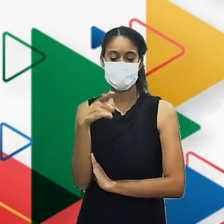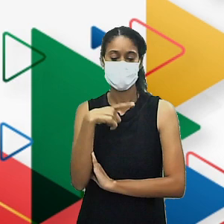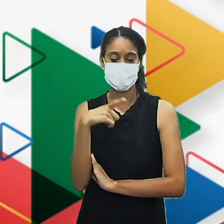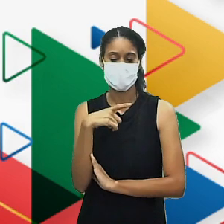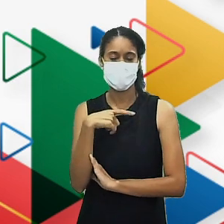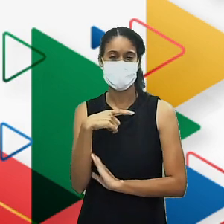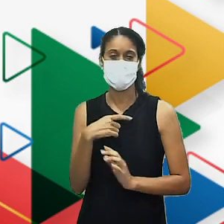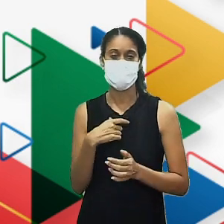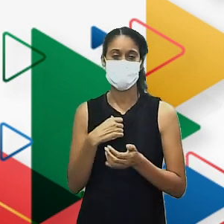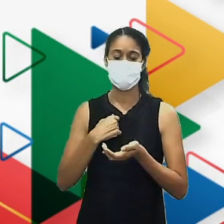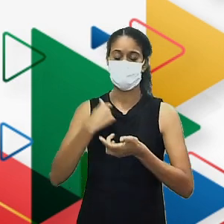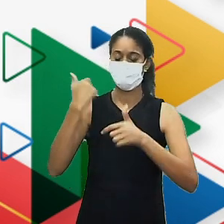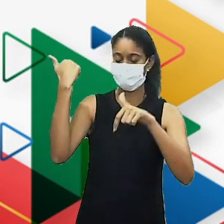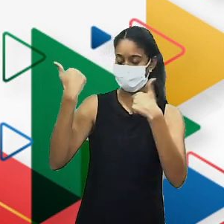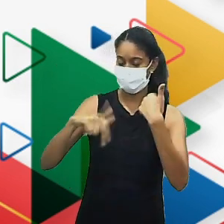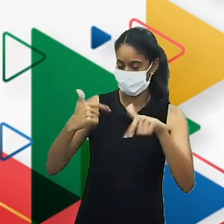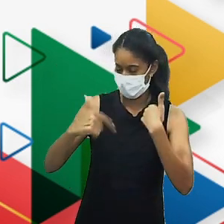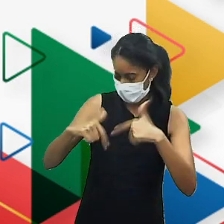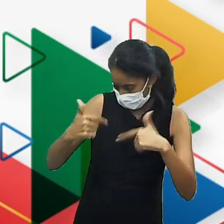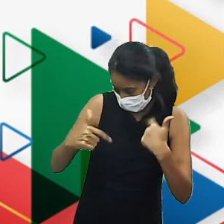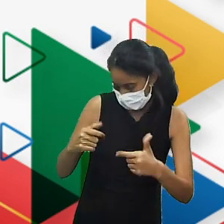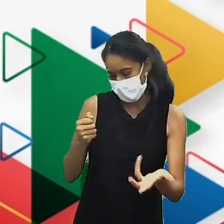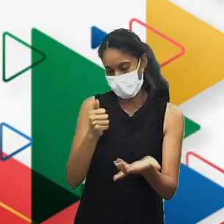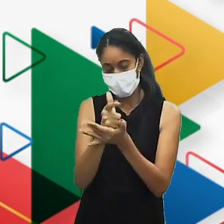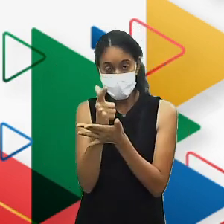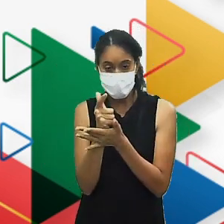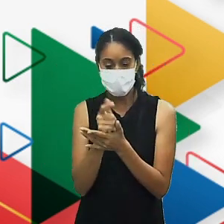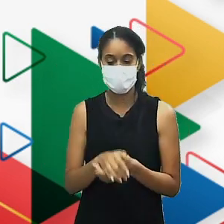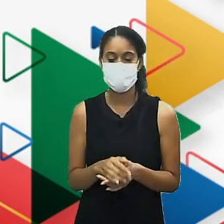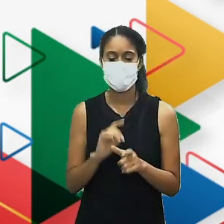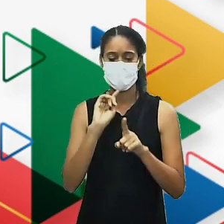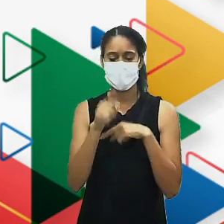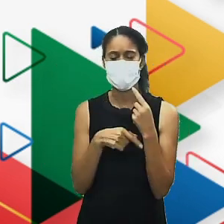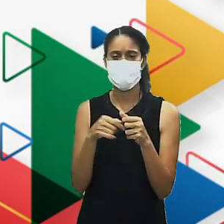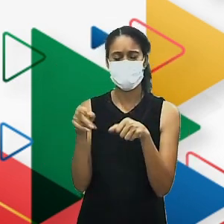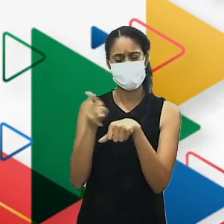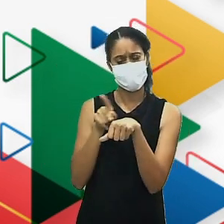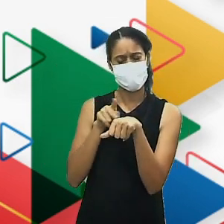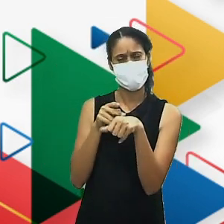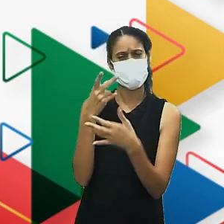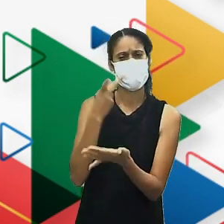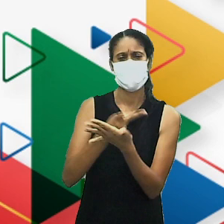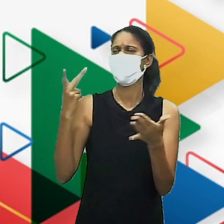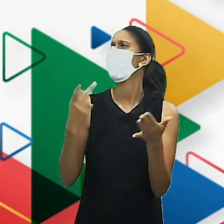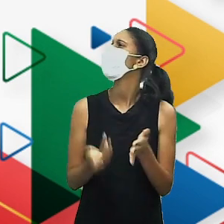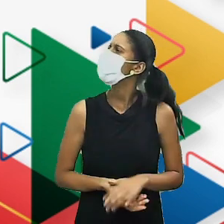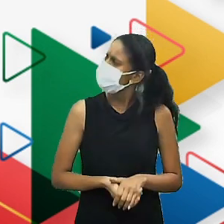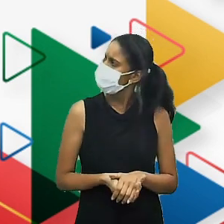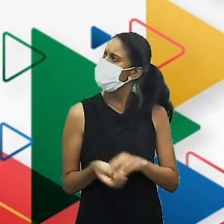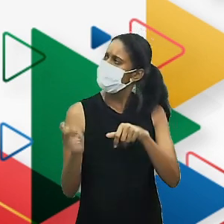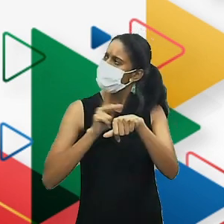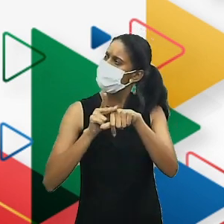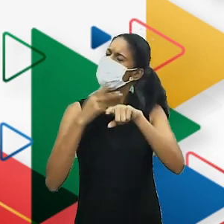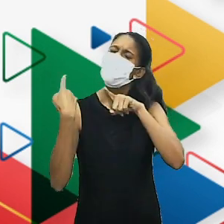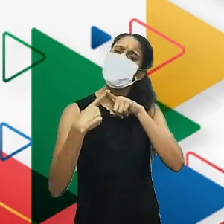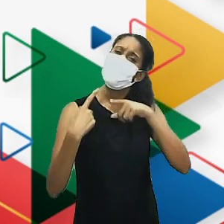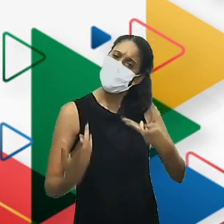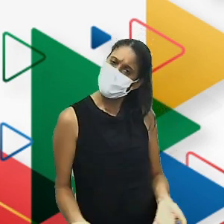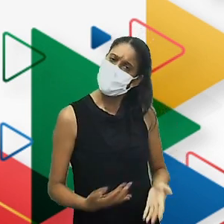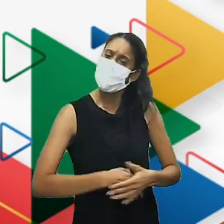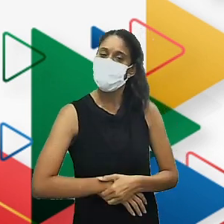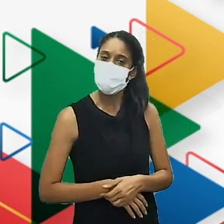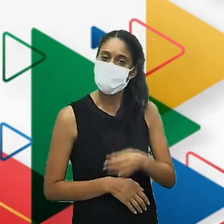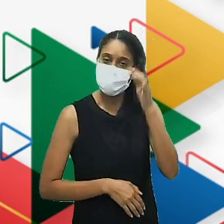ralou, juntou uma grana para poder comprar ela e do nada ela apareceu pretinha, assim, do nada, bem aleatório assim, ela ficou preta, né?